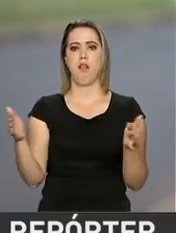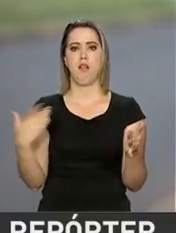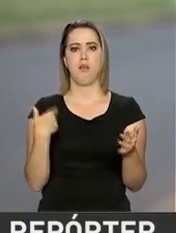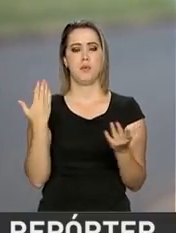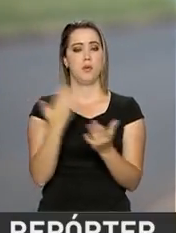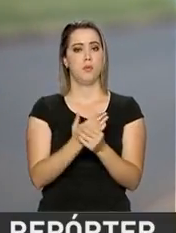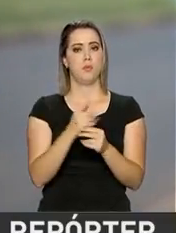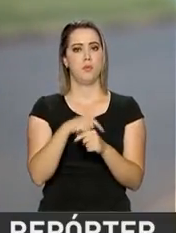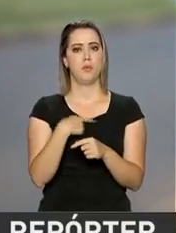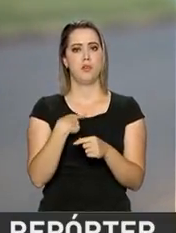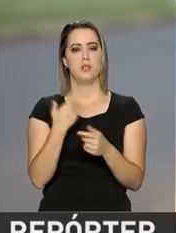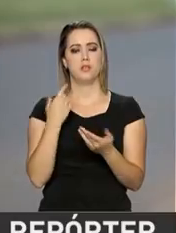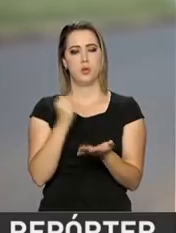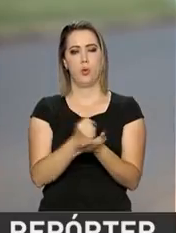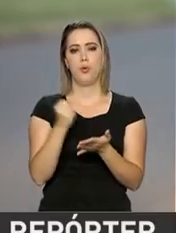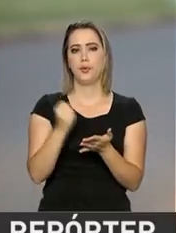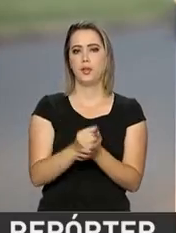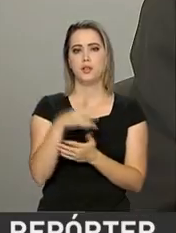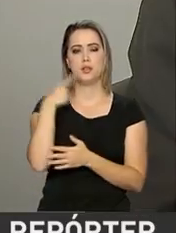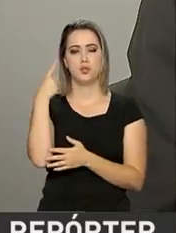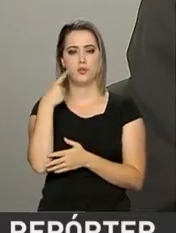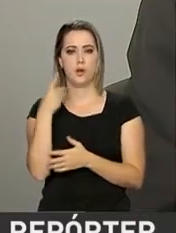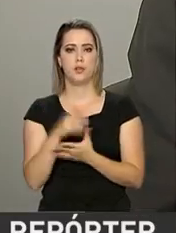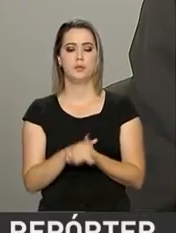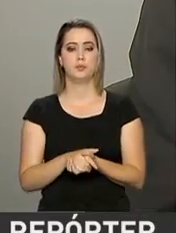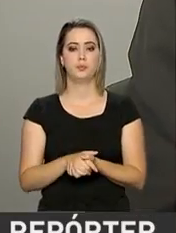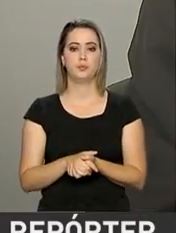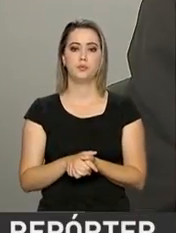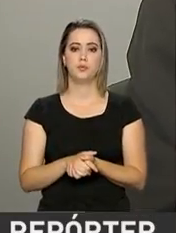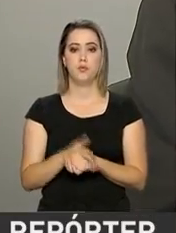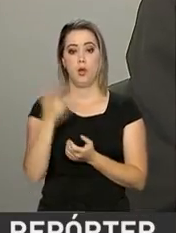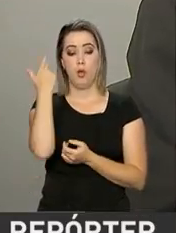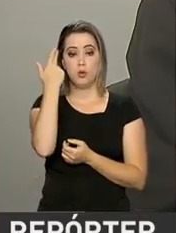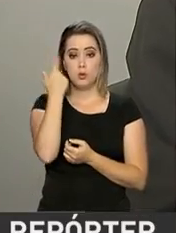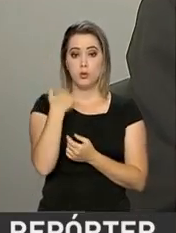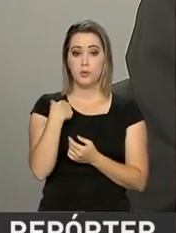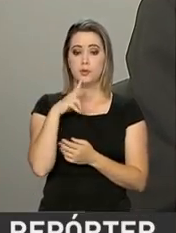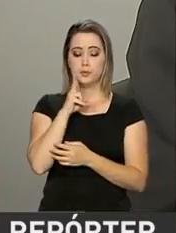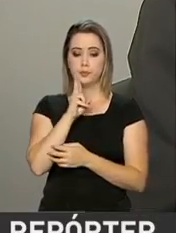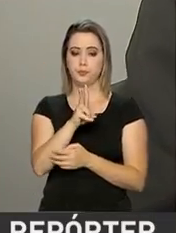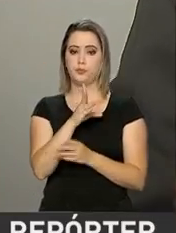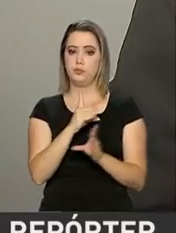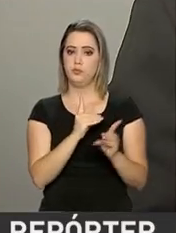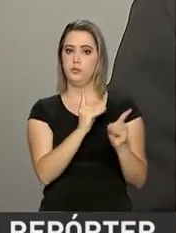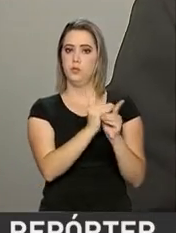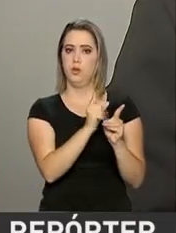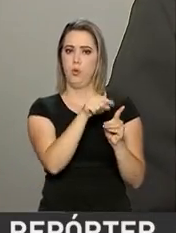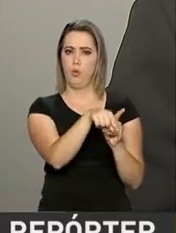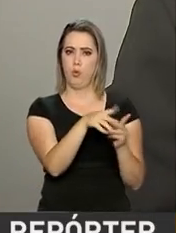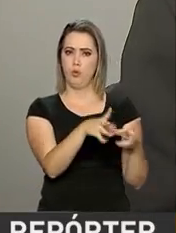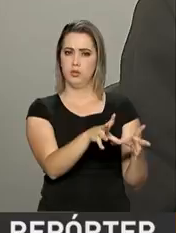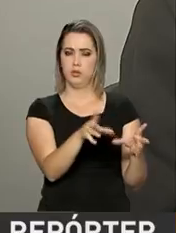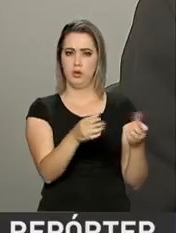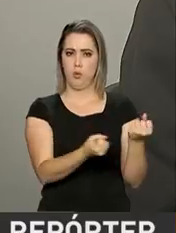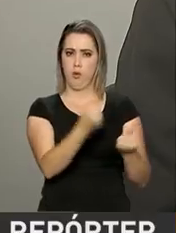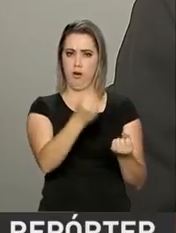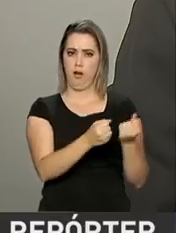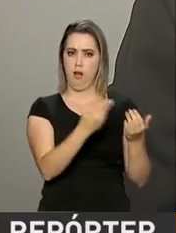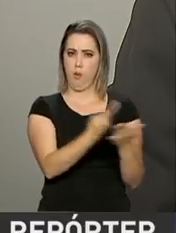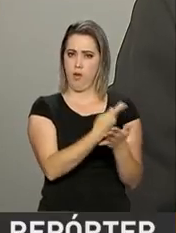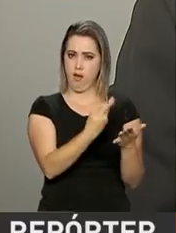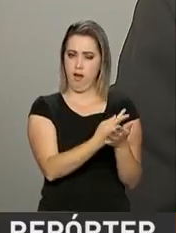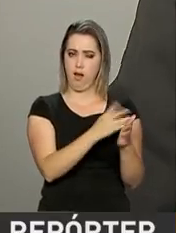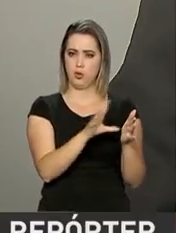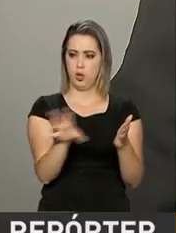e contratar advogados normalmente essa identificação do colonato se dá por conta de multas que começam a